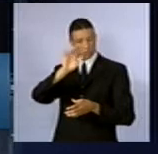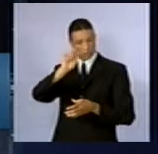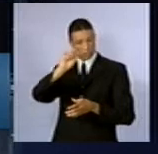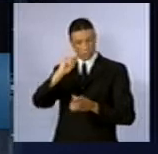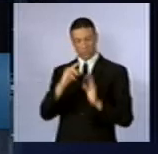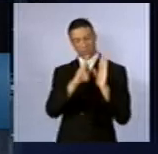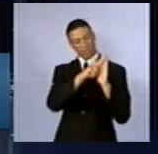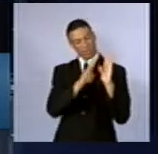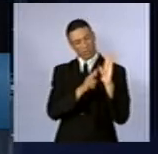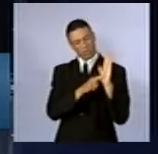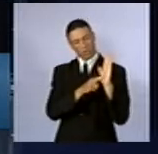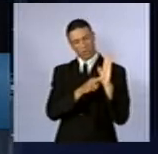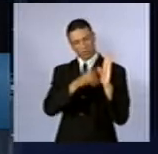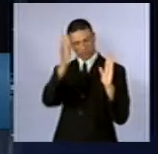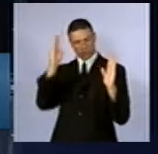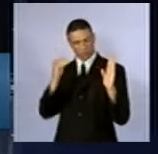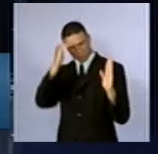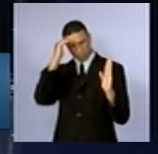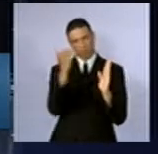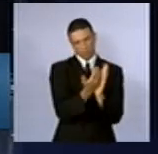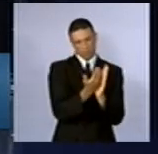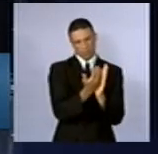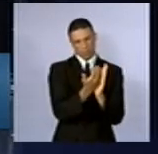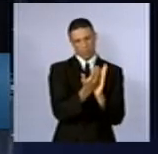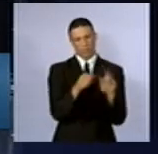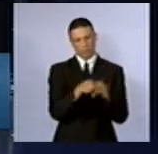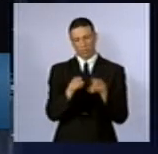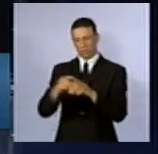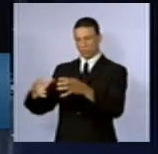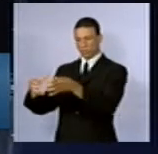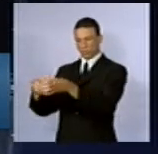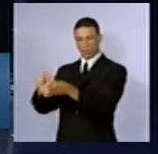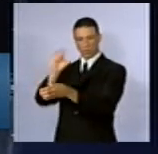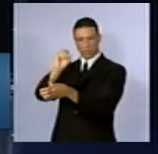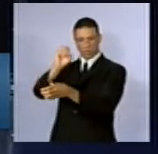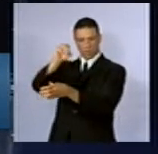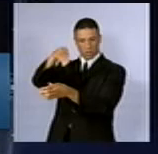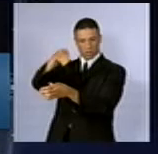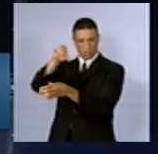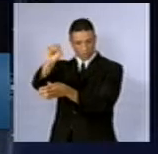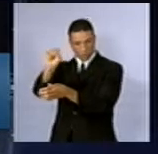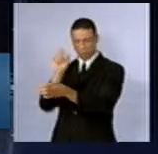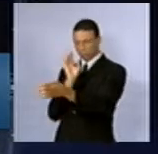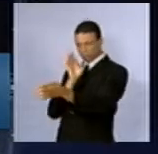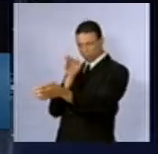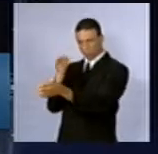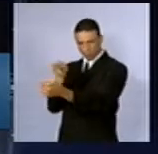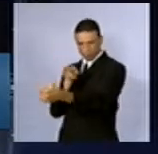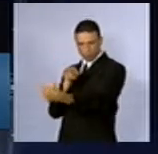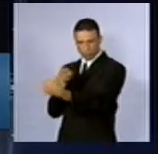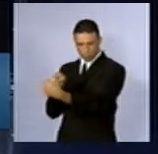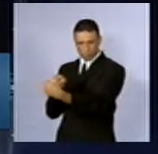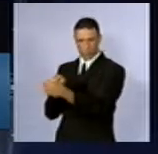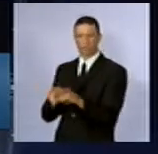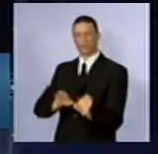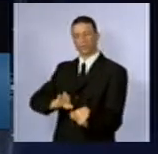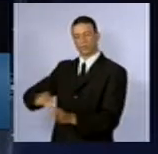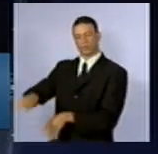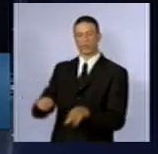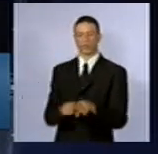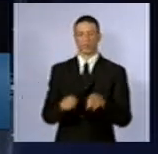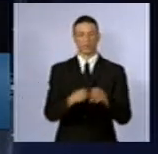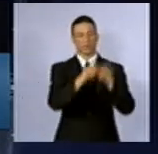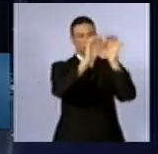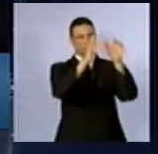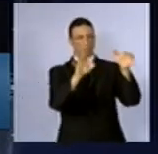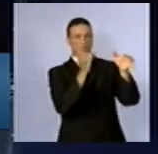por consequência, ao que recomenda a Organização Mundial de Saúde. Também um breve histórico da questão de campos dentro